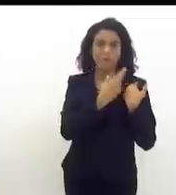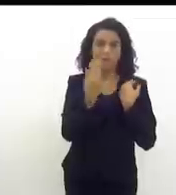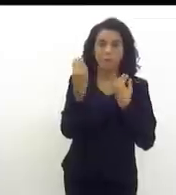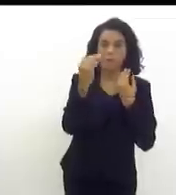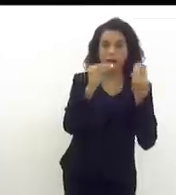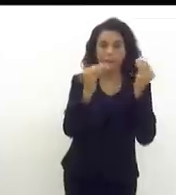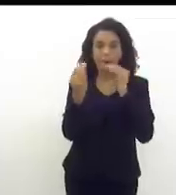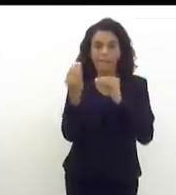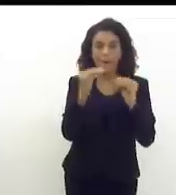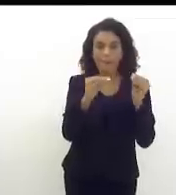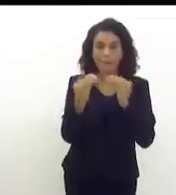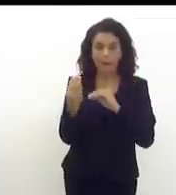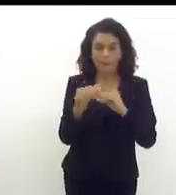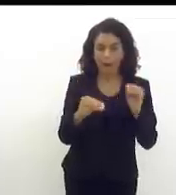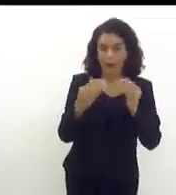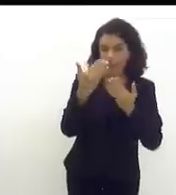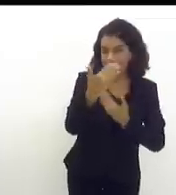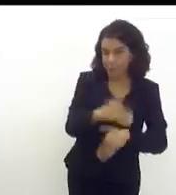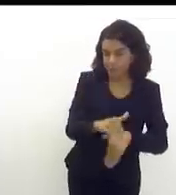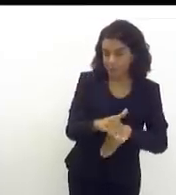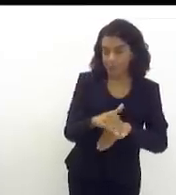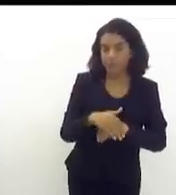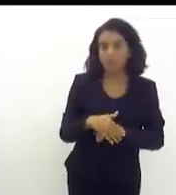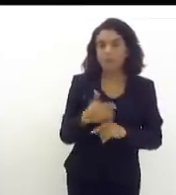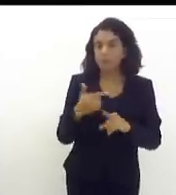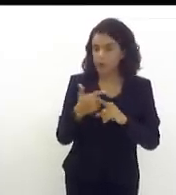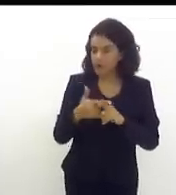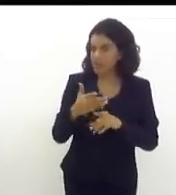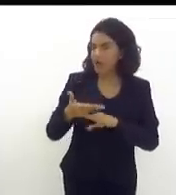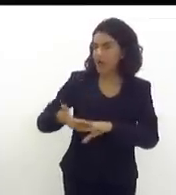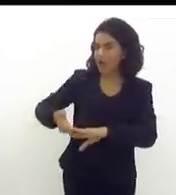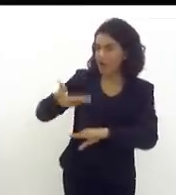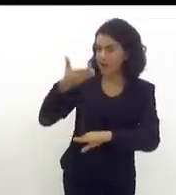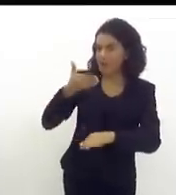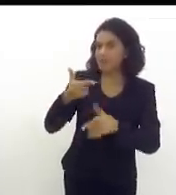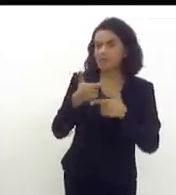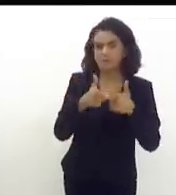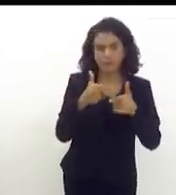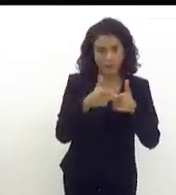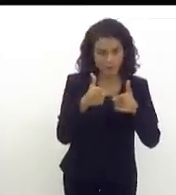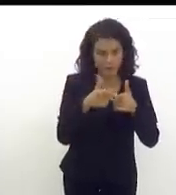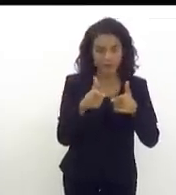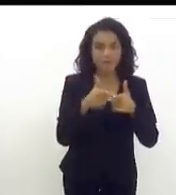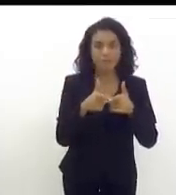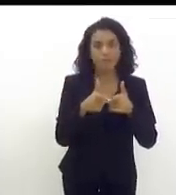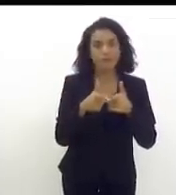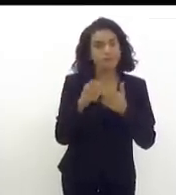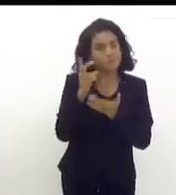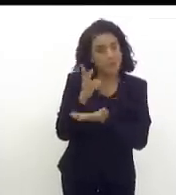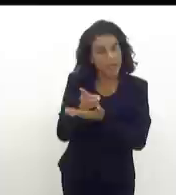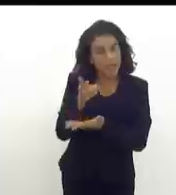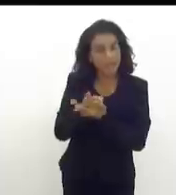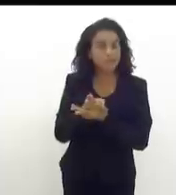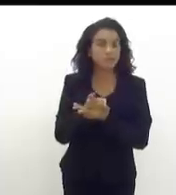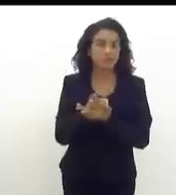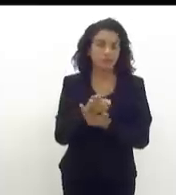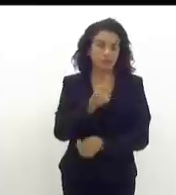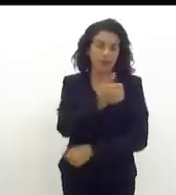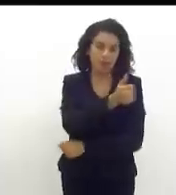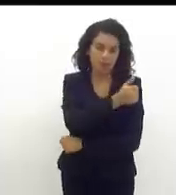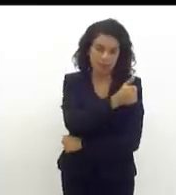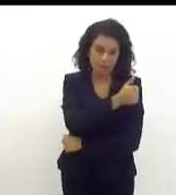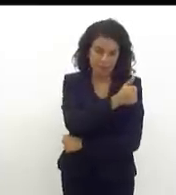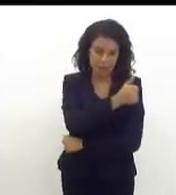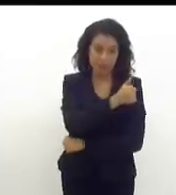essa prova nosso Estado do Rio de Janeiro Porque nós já tivemos problemas com exatos onde alunos segundo